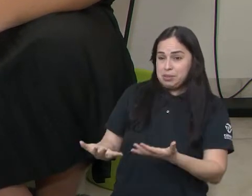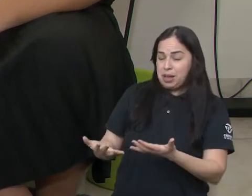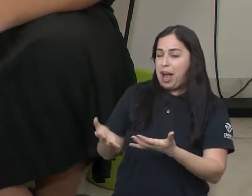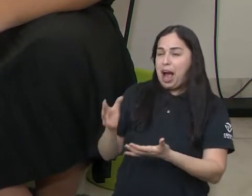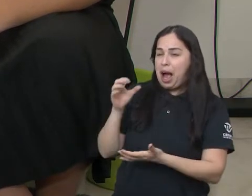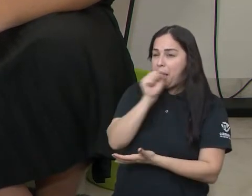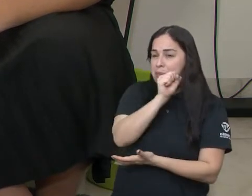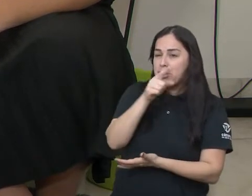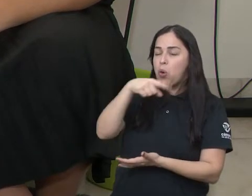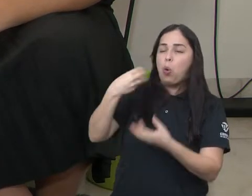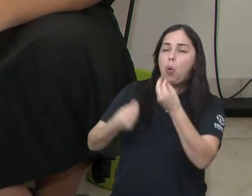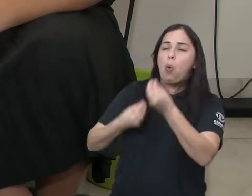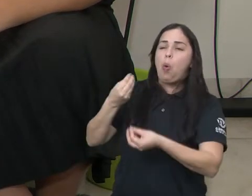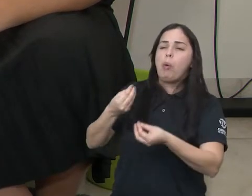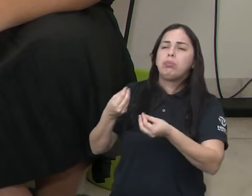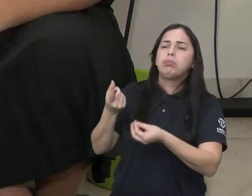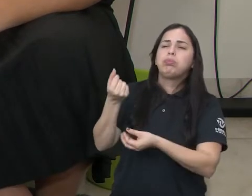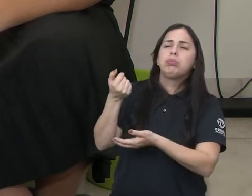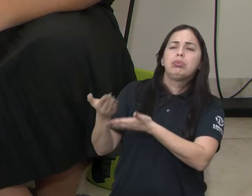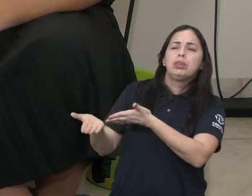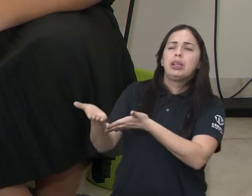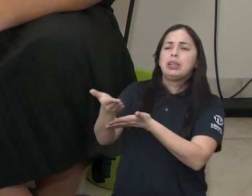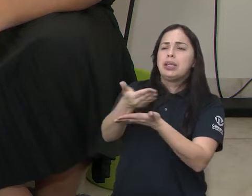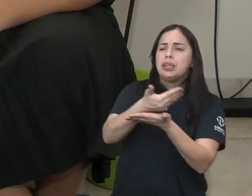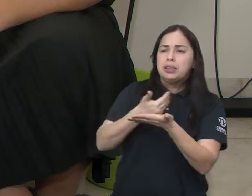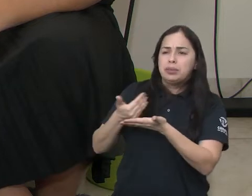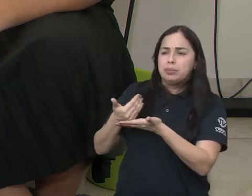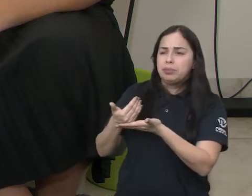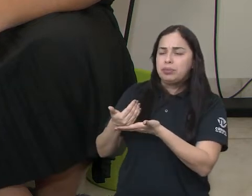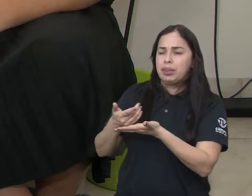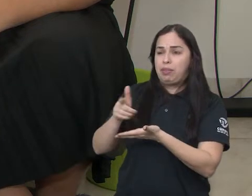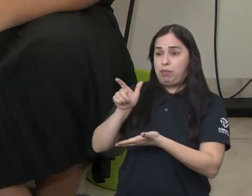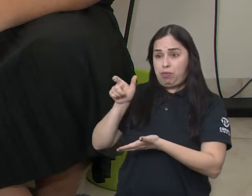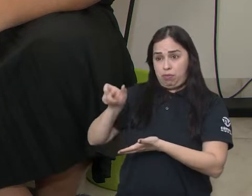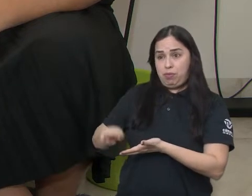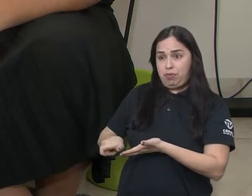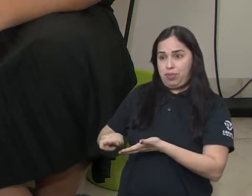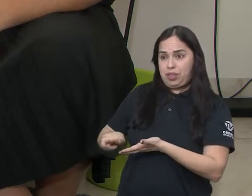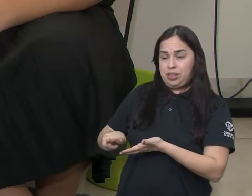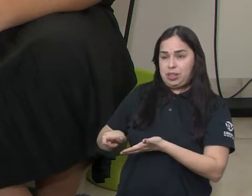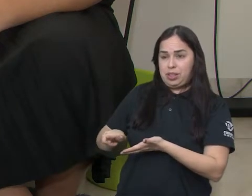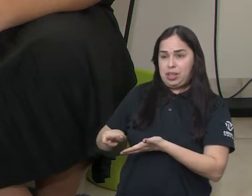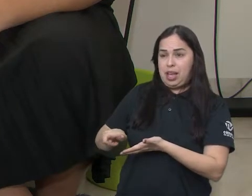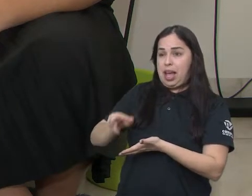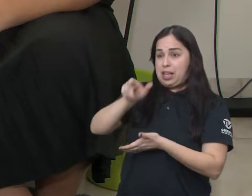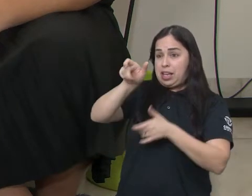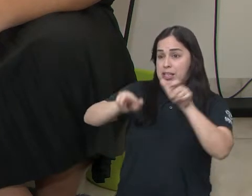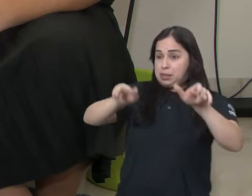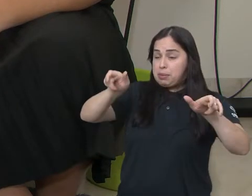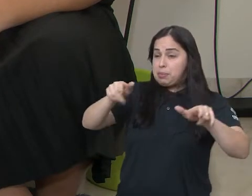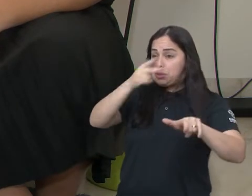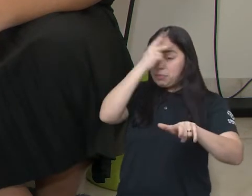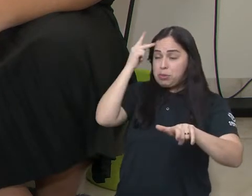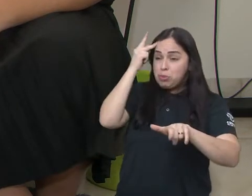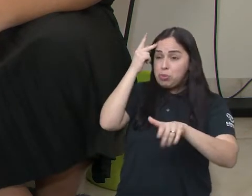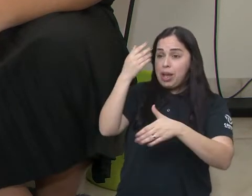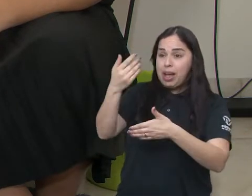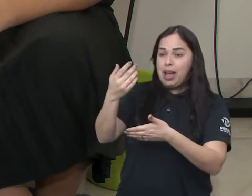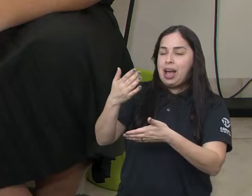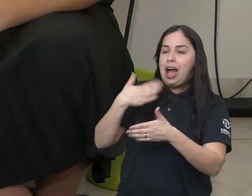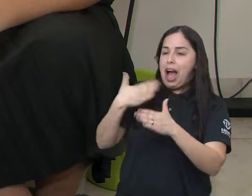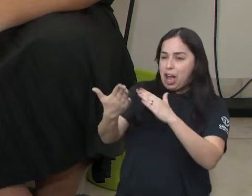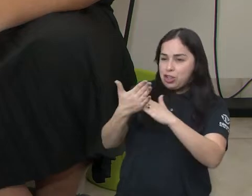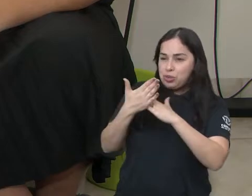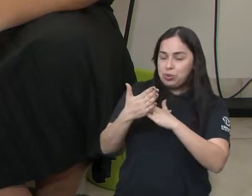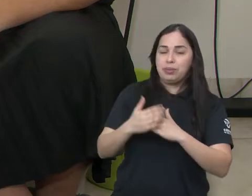Explicar brevemente assim para as pessoas, né? Financiamento coletivo, contribuição das pessoas para você lançar, não